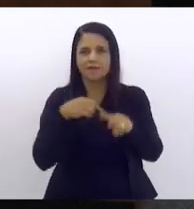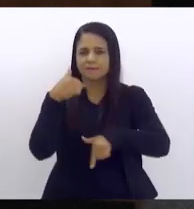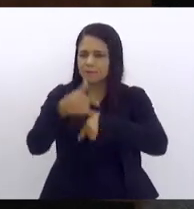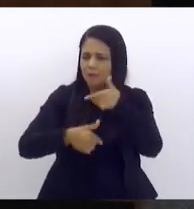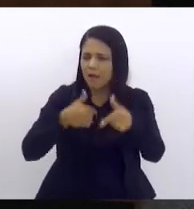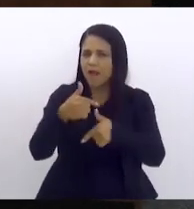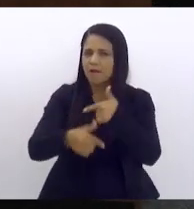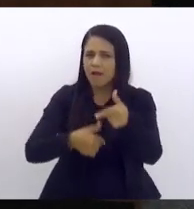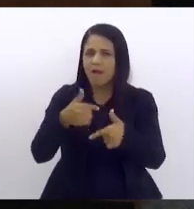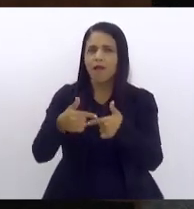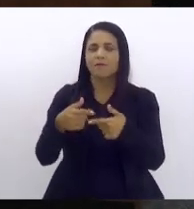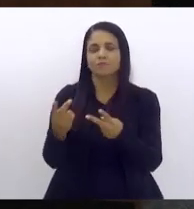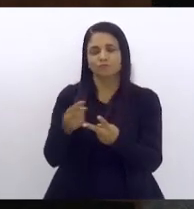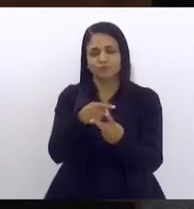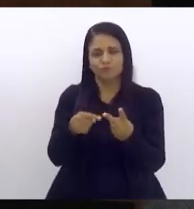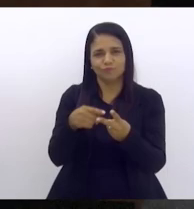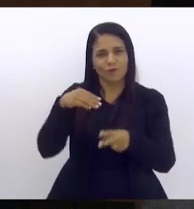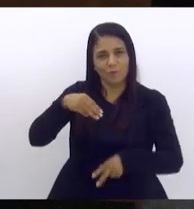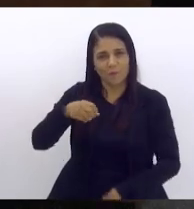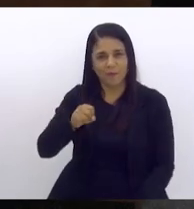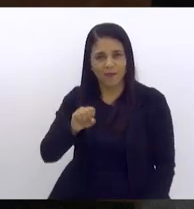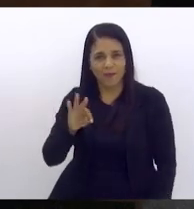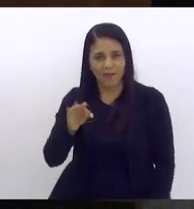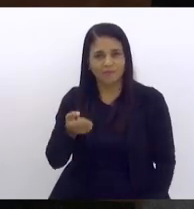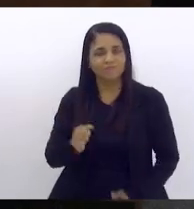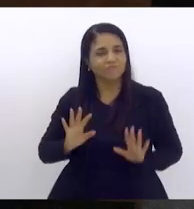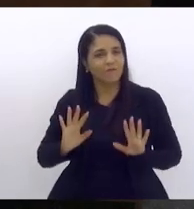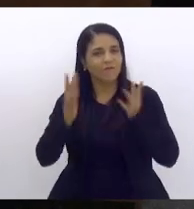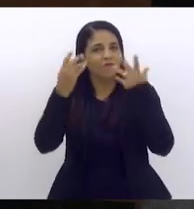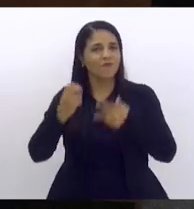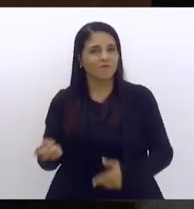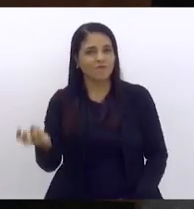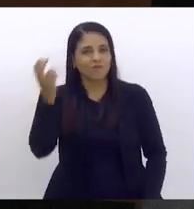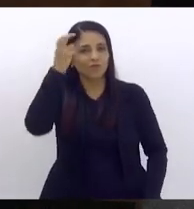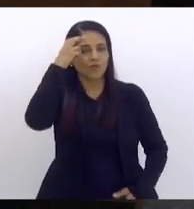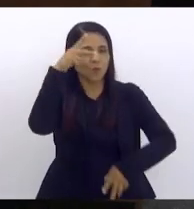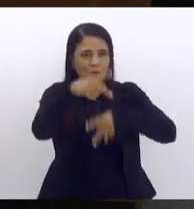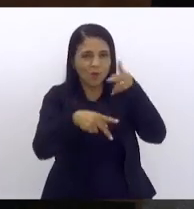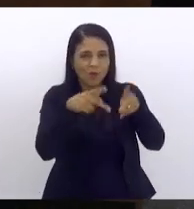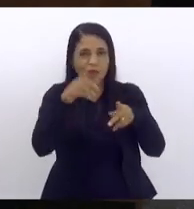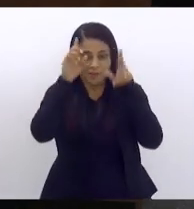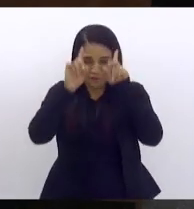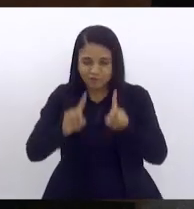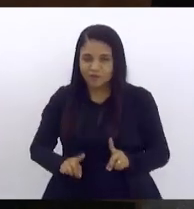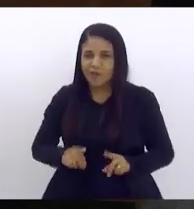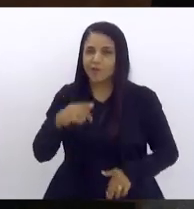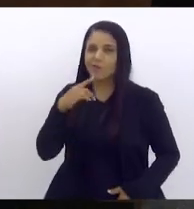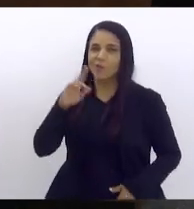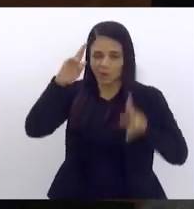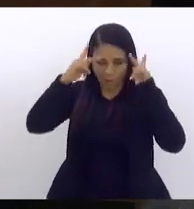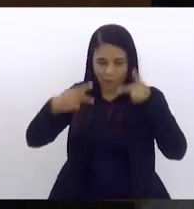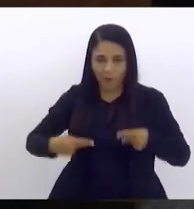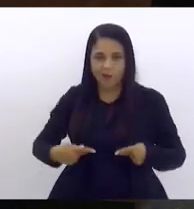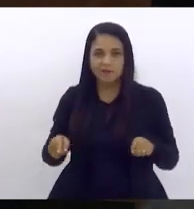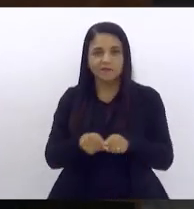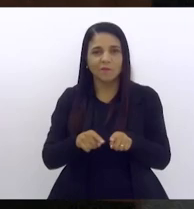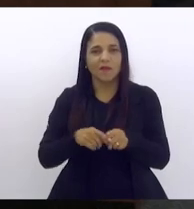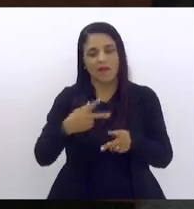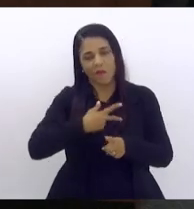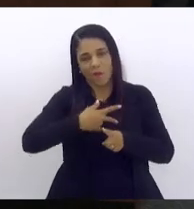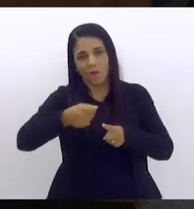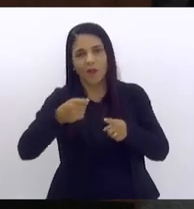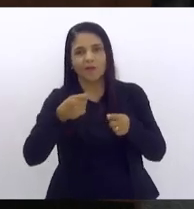Então, viva a cultura popular, viva a cultura enquanto direitos humanos e viva a premiação Marielle Franco,